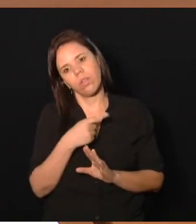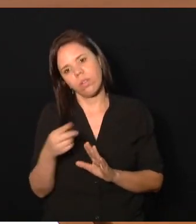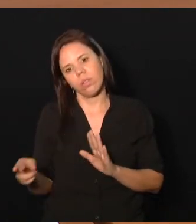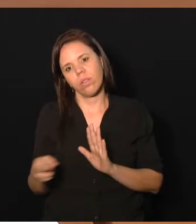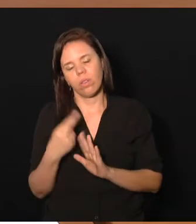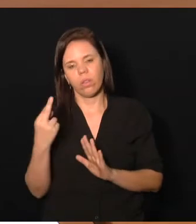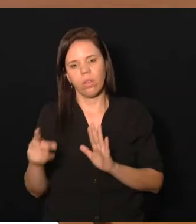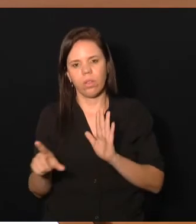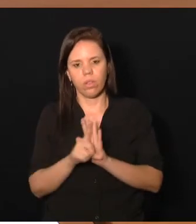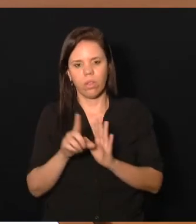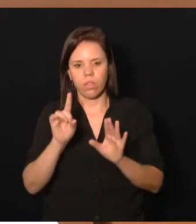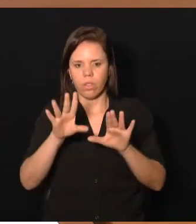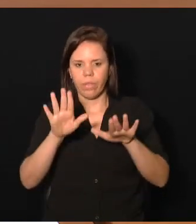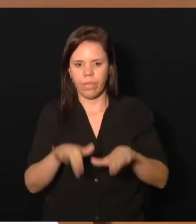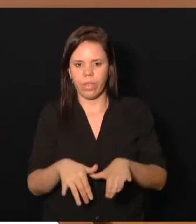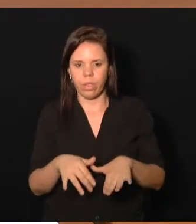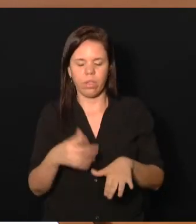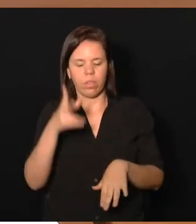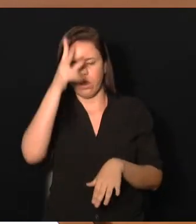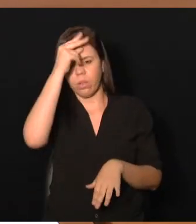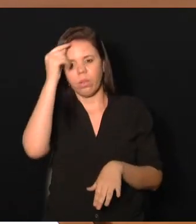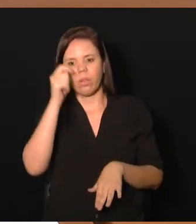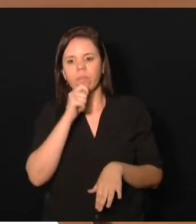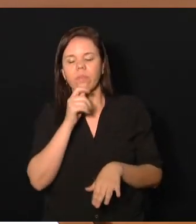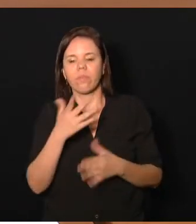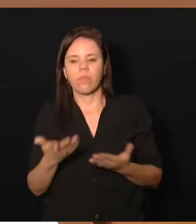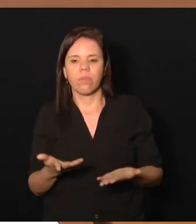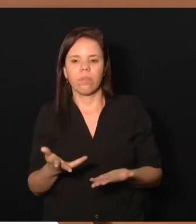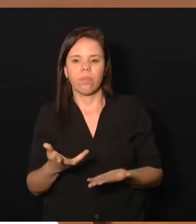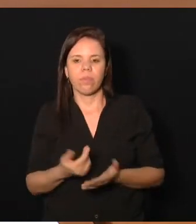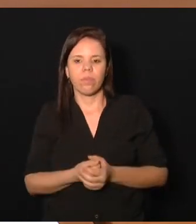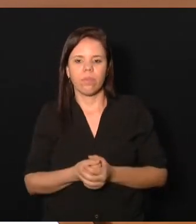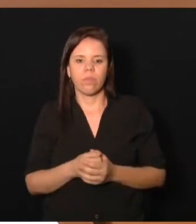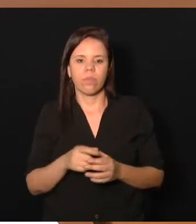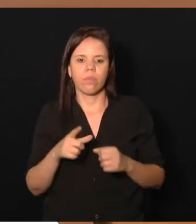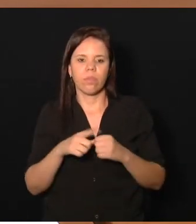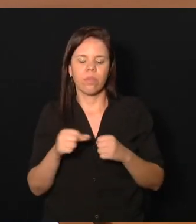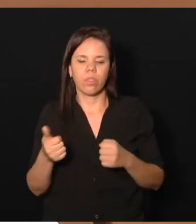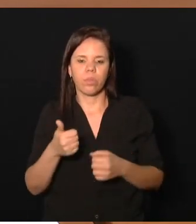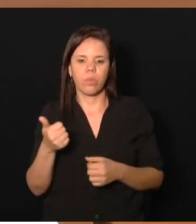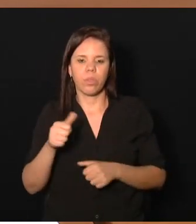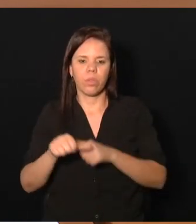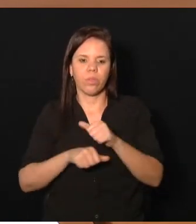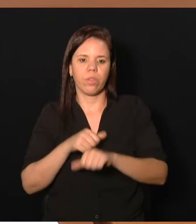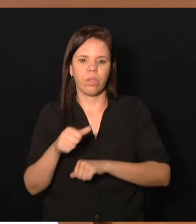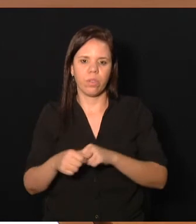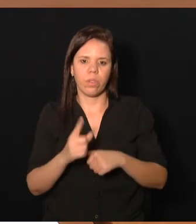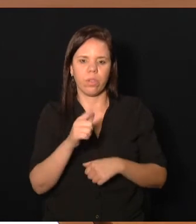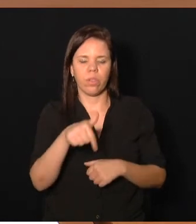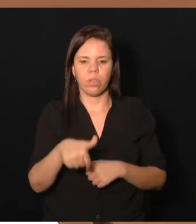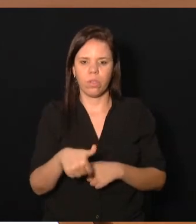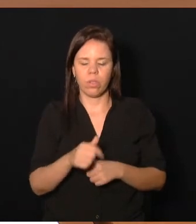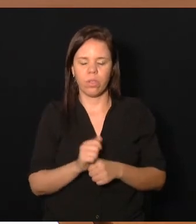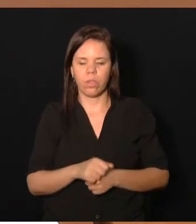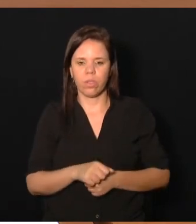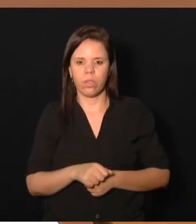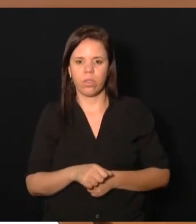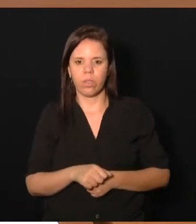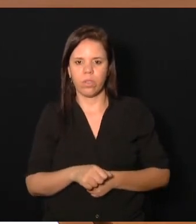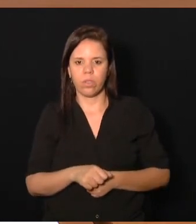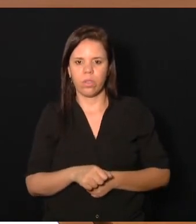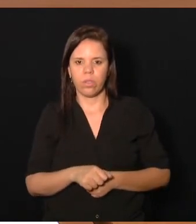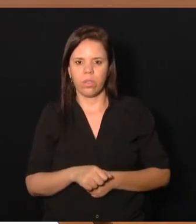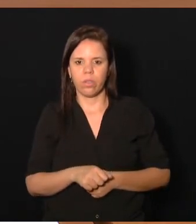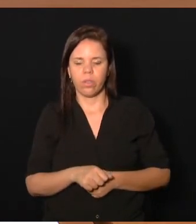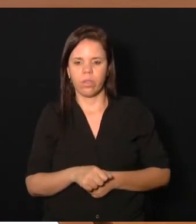é por aqui, não vai ao prefeito, entendeu? Artigo 1º, fica alterado o inciso 17 do artigo 39 da resolução